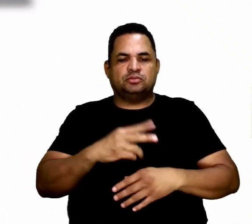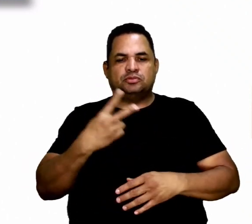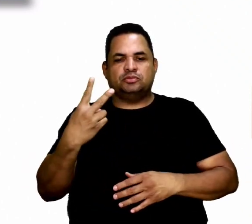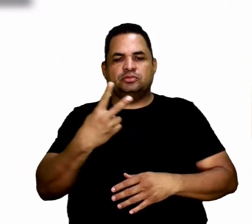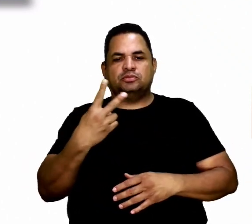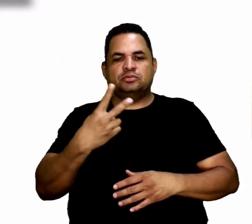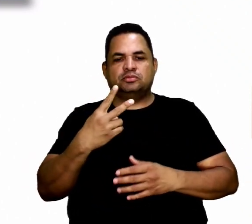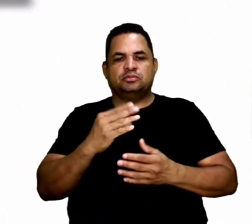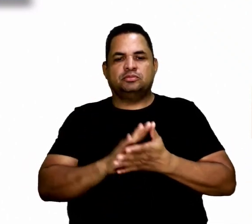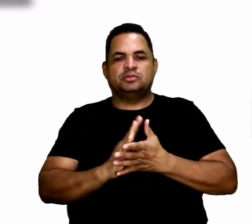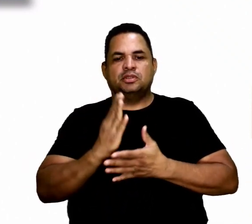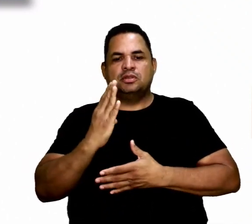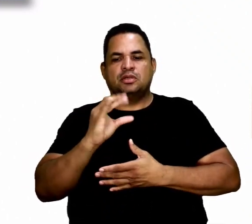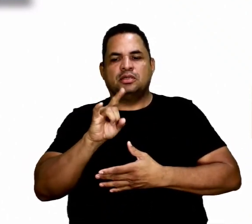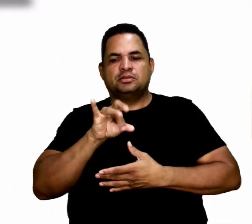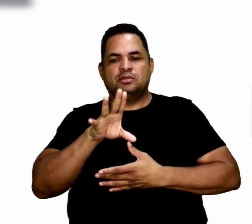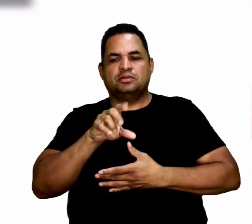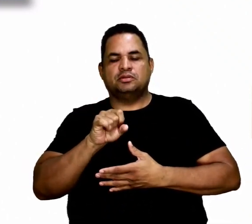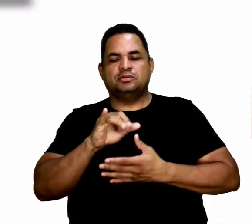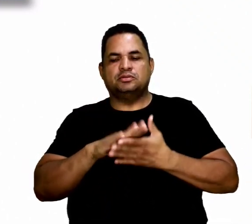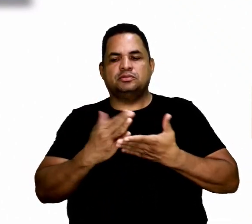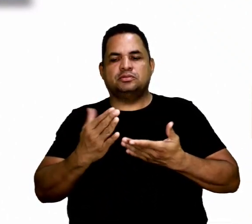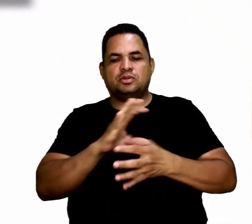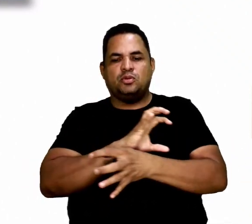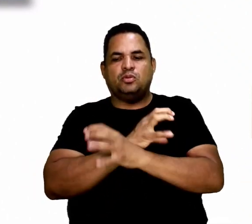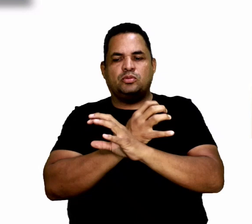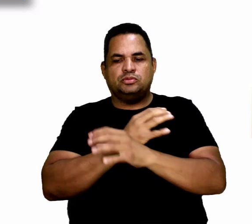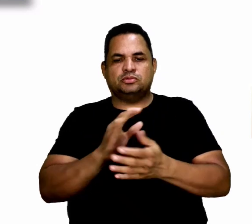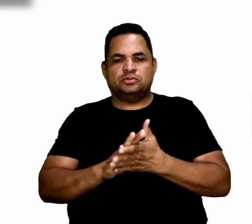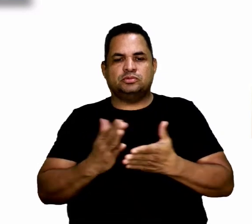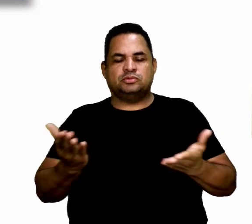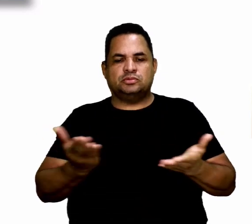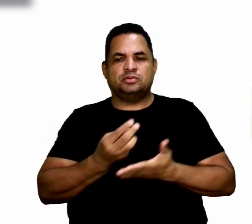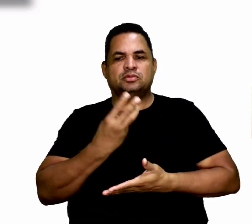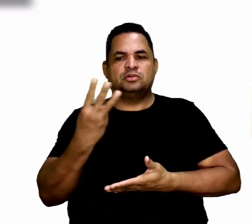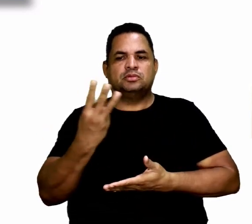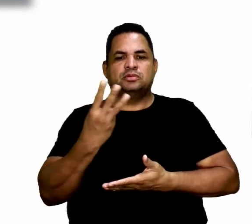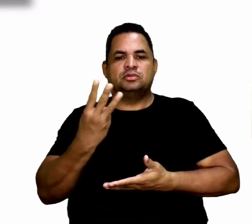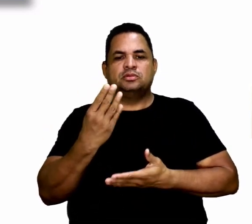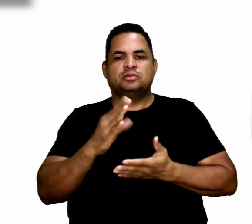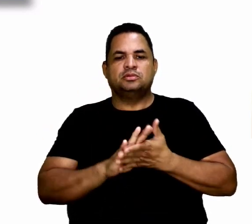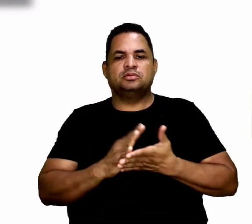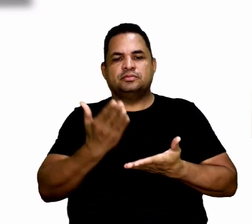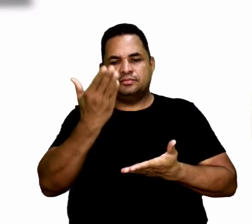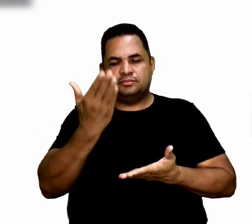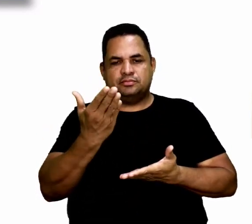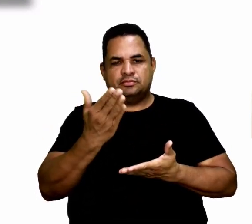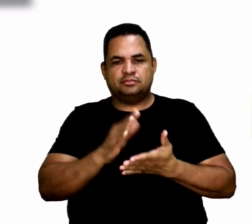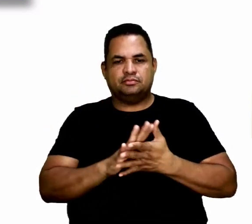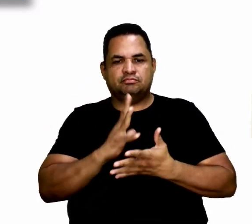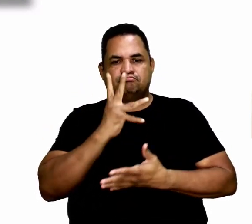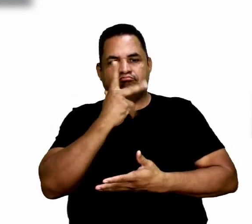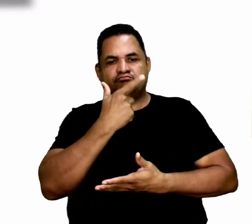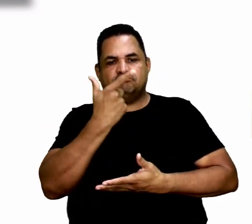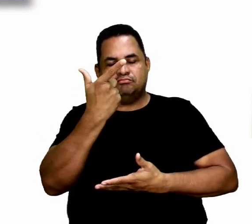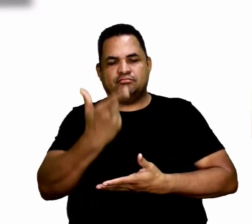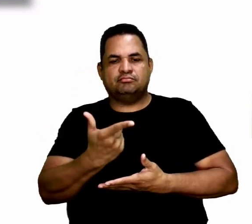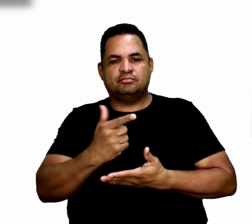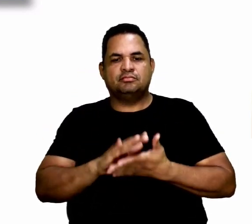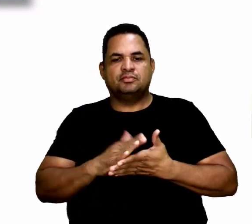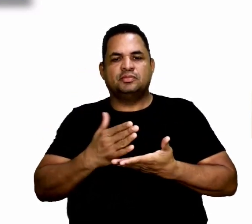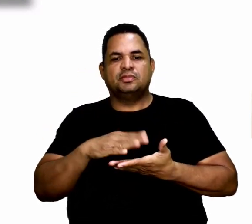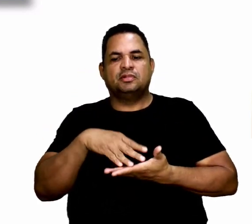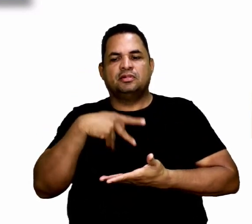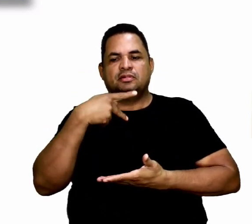o cartilaginoso e o ósseo. E agora na parte 3, sim, eles belíssimos que fazem a nossa